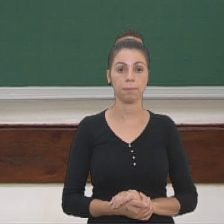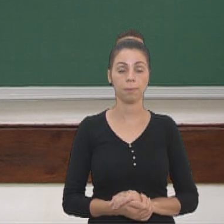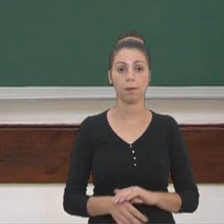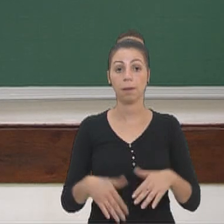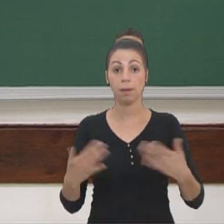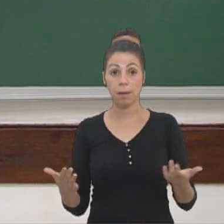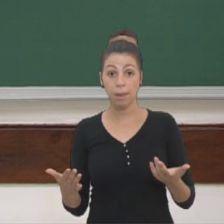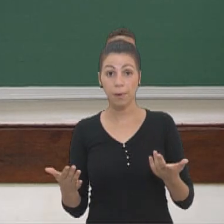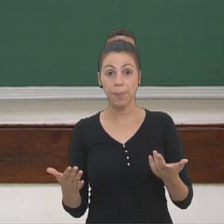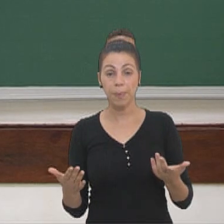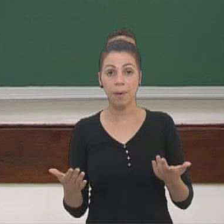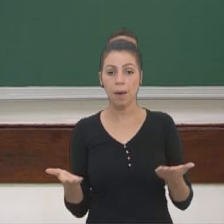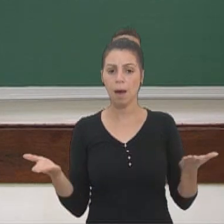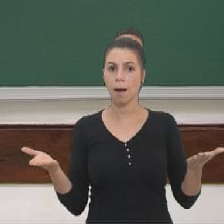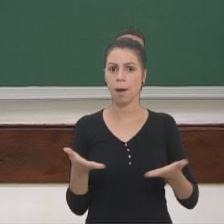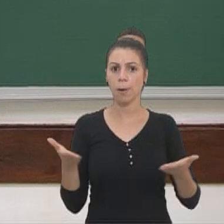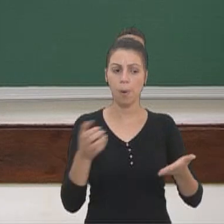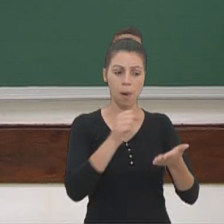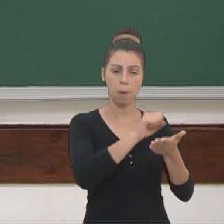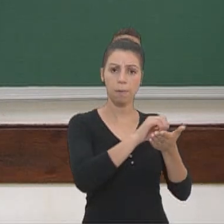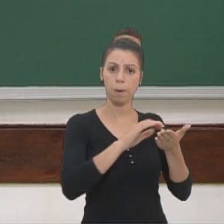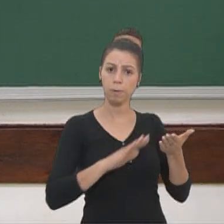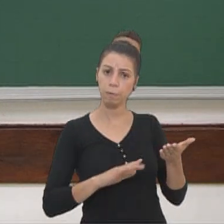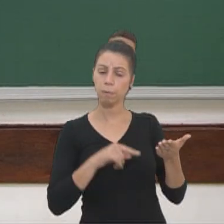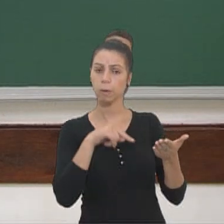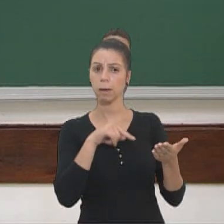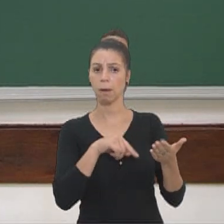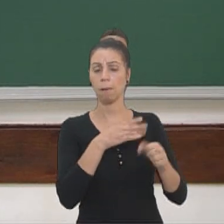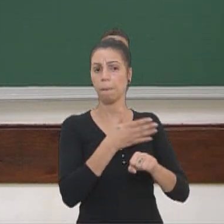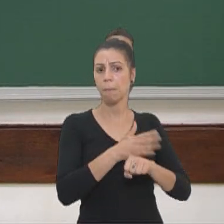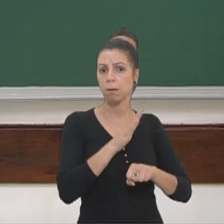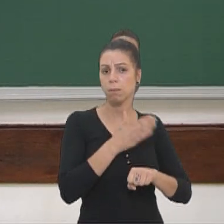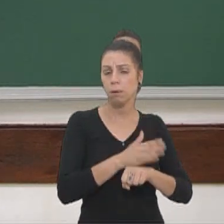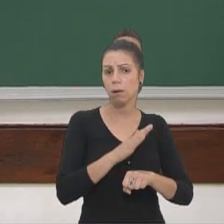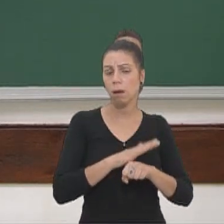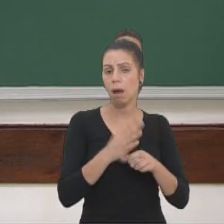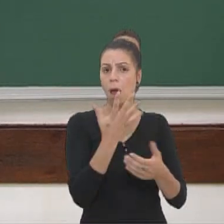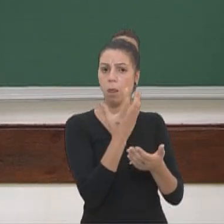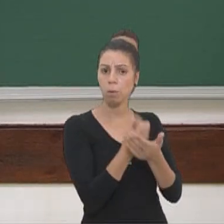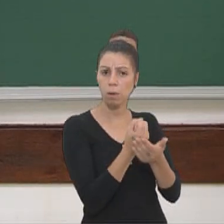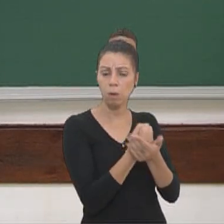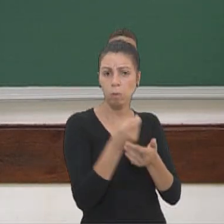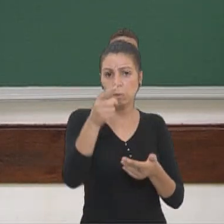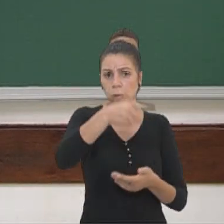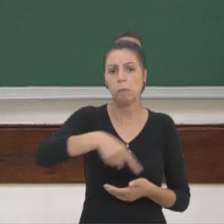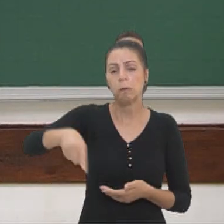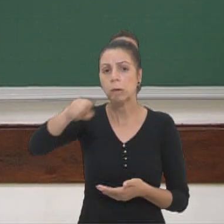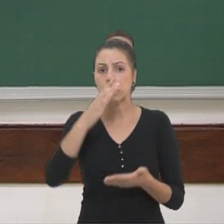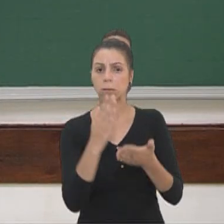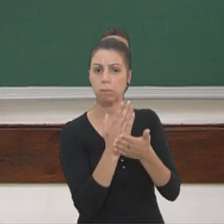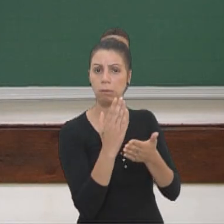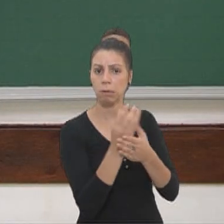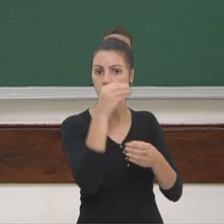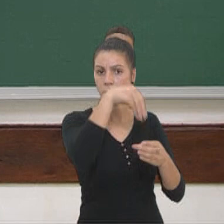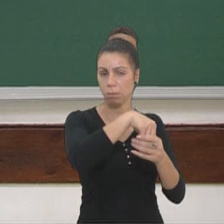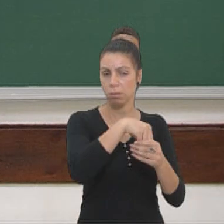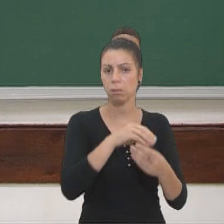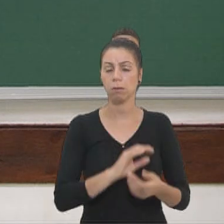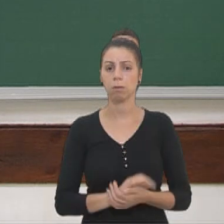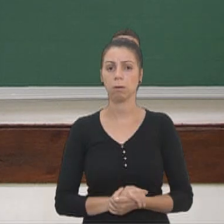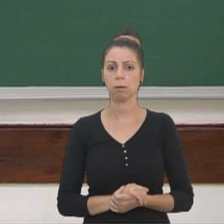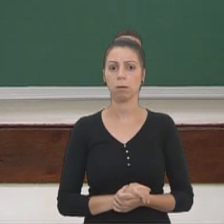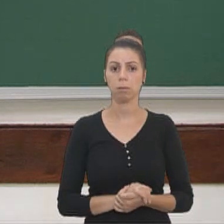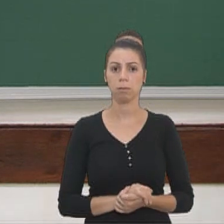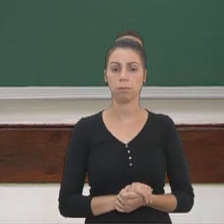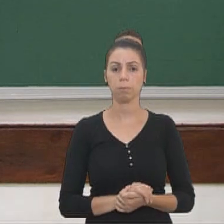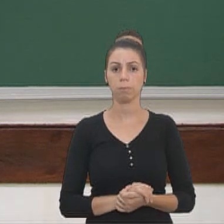Então, pessoal, agora vamos praticar aqui as anotações que vocês colocaram no caderno, tá?